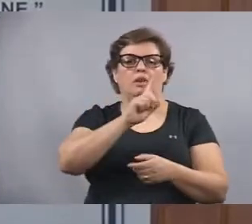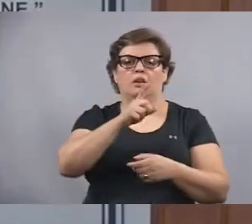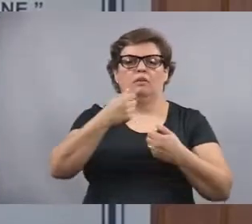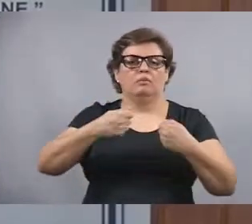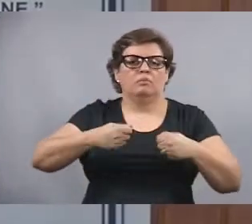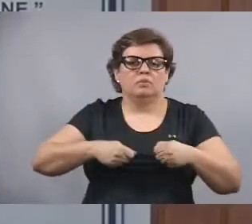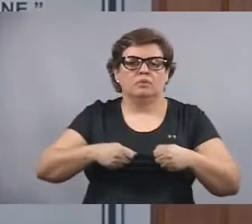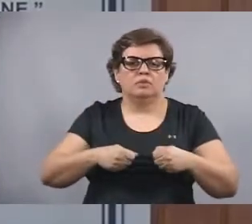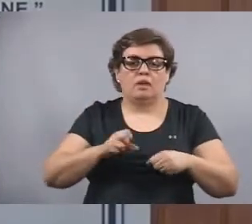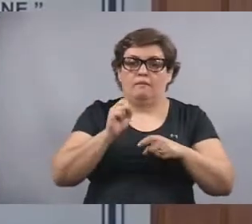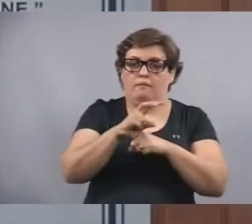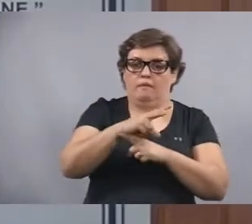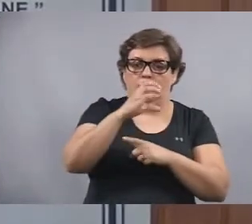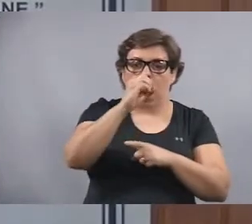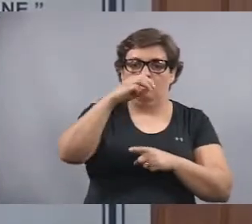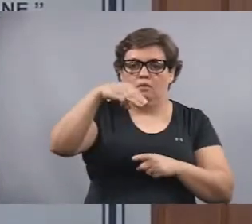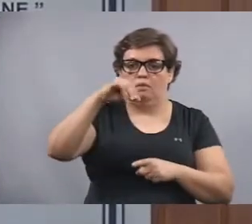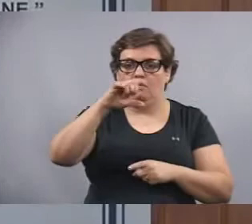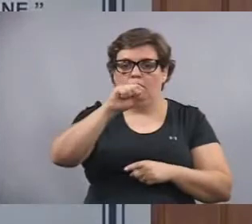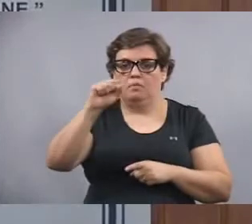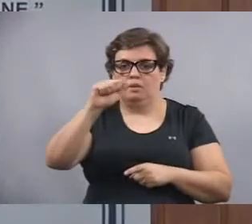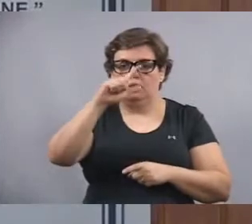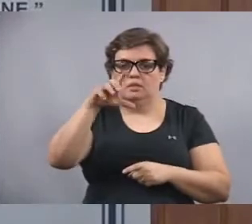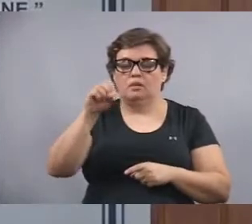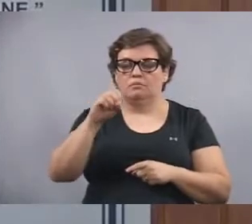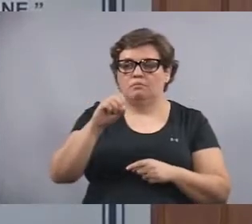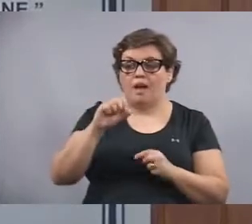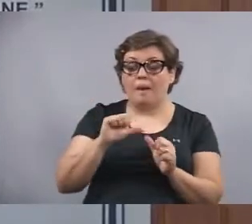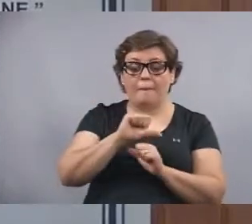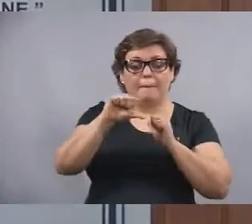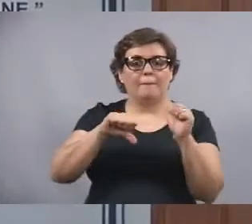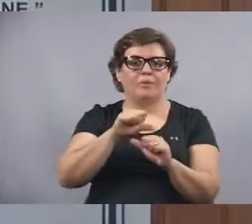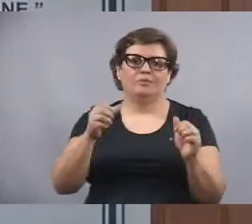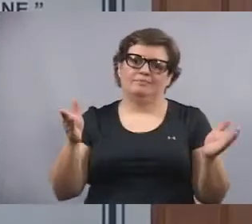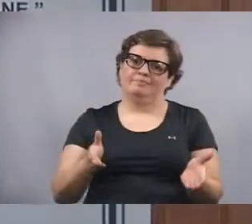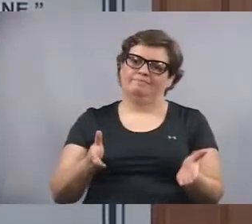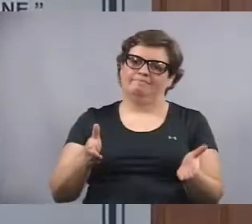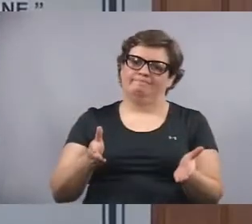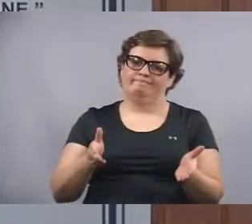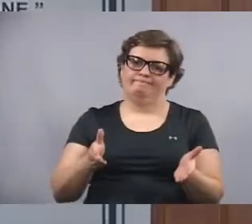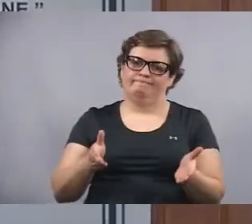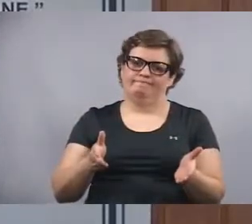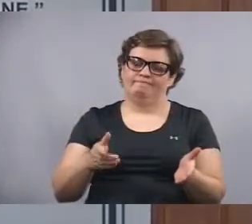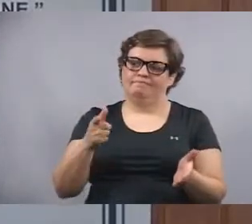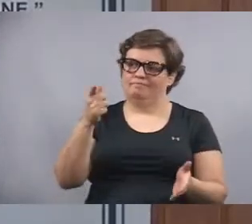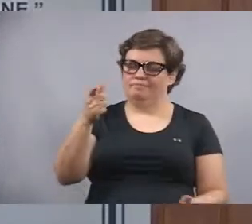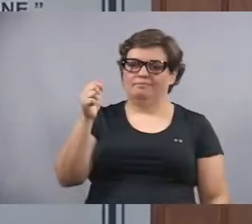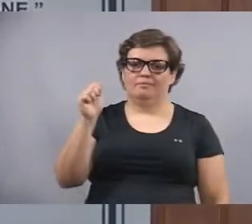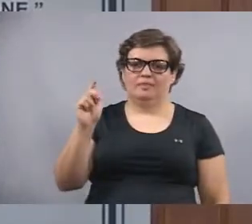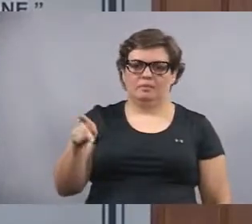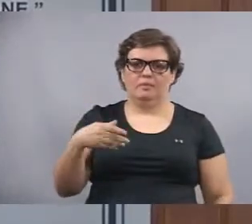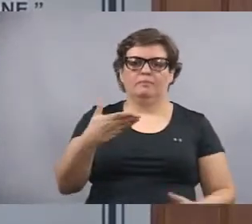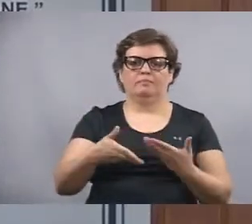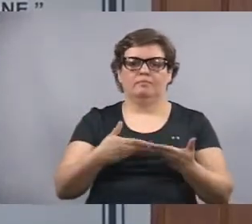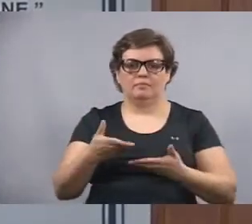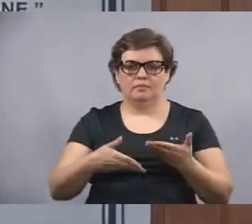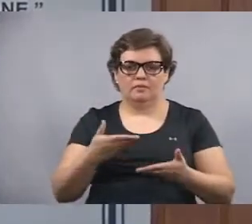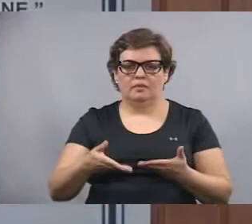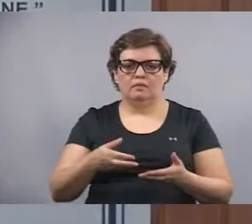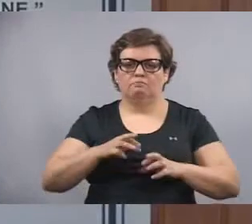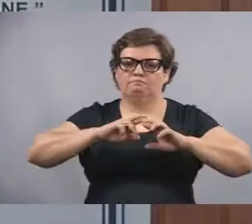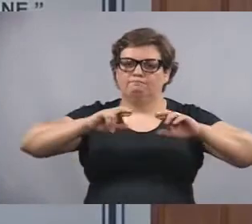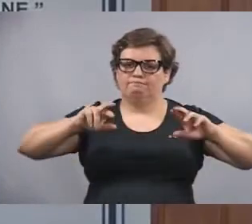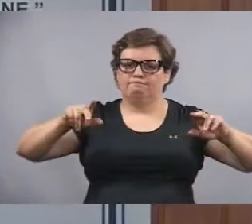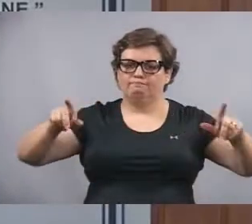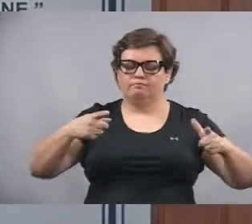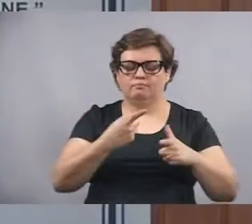cargo comissionado, e do dia para a noite o discurso simplesmente mudou. Está aí os aposentados, os servidores,